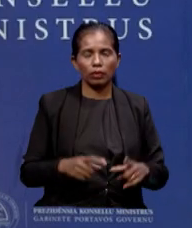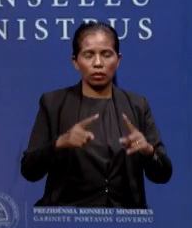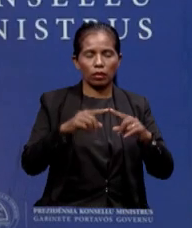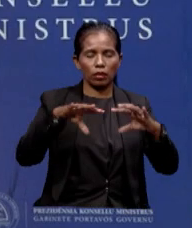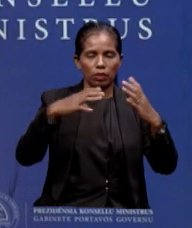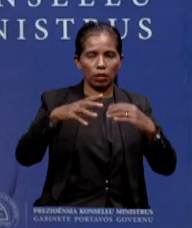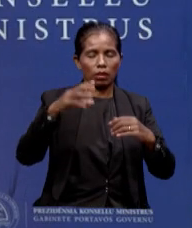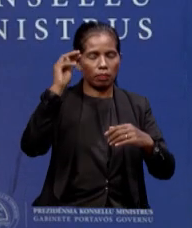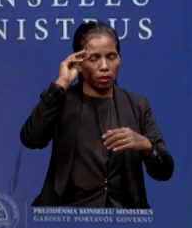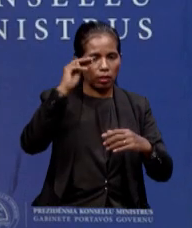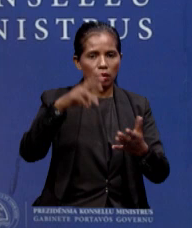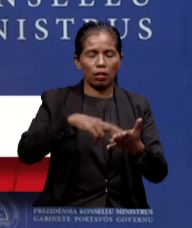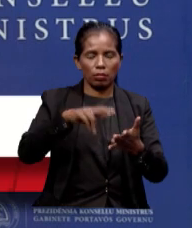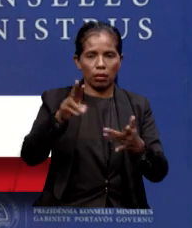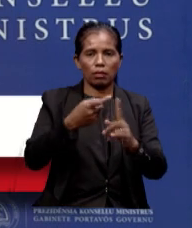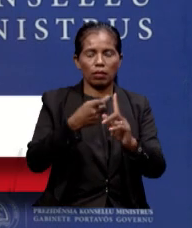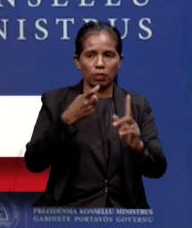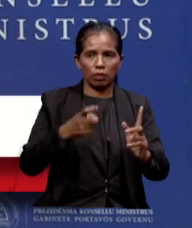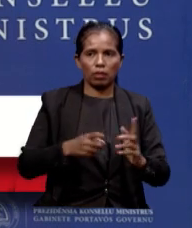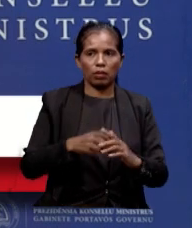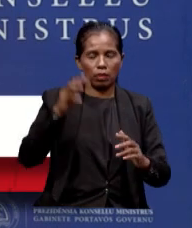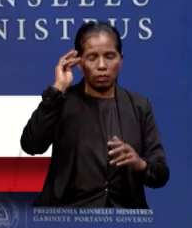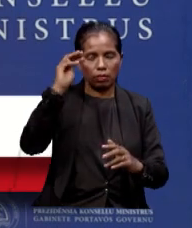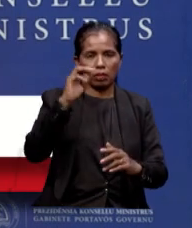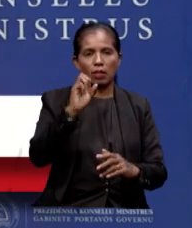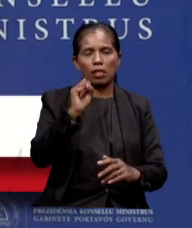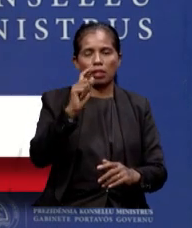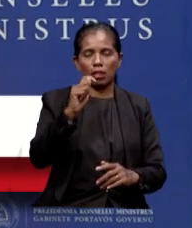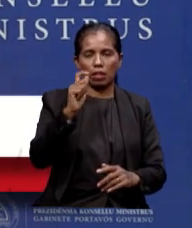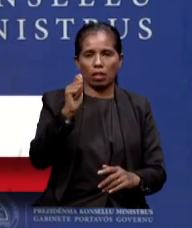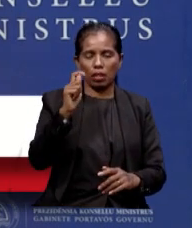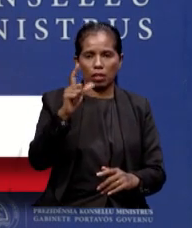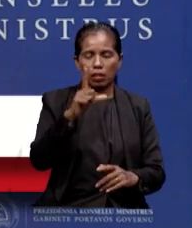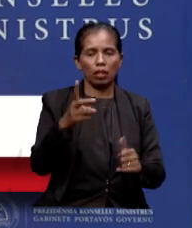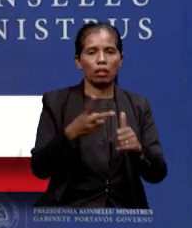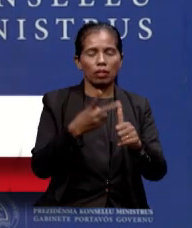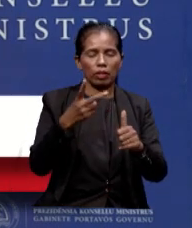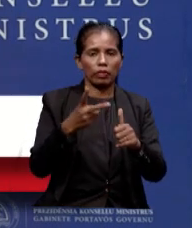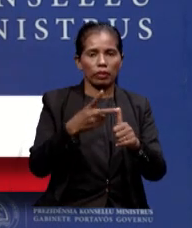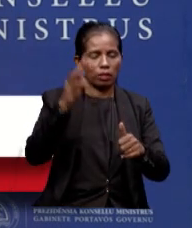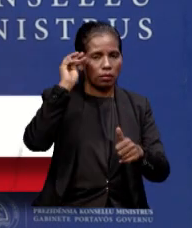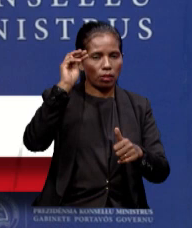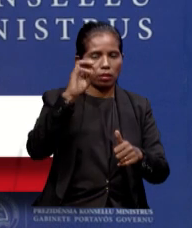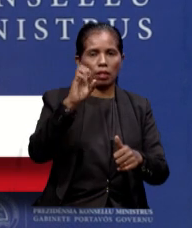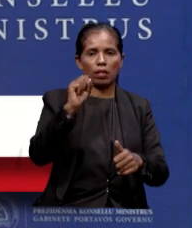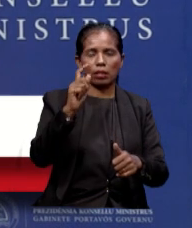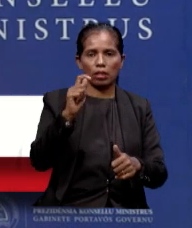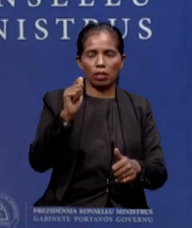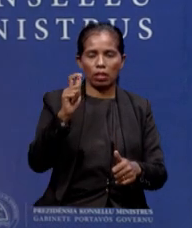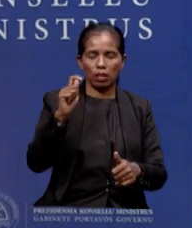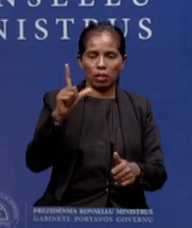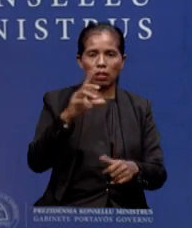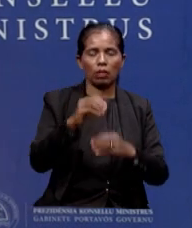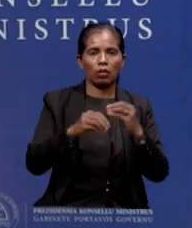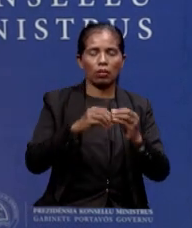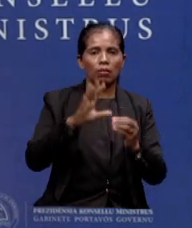nos aprova a proposta do Ministério Estatal, apresenta o Sr. Vice-Ministro Estatal, com a alteração de Lima,